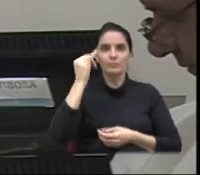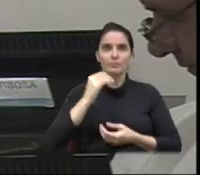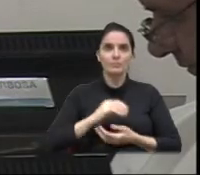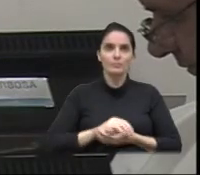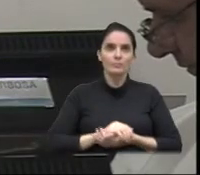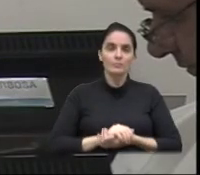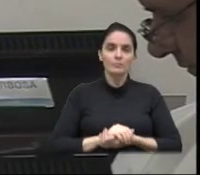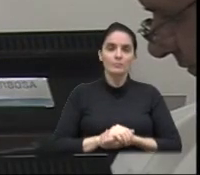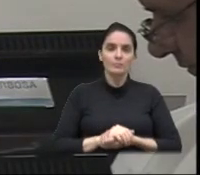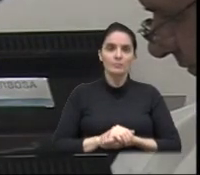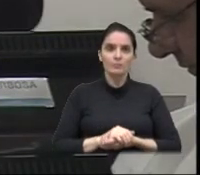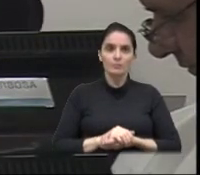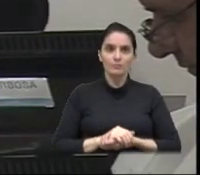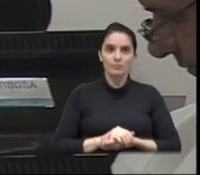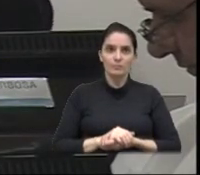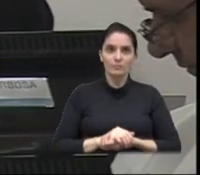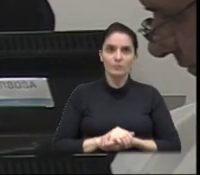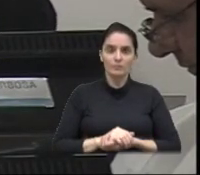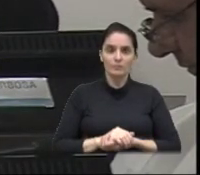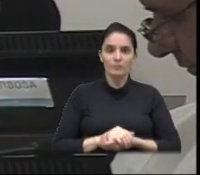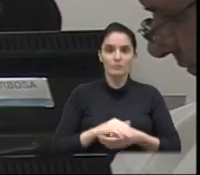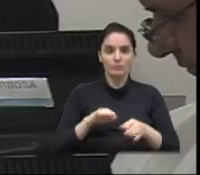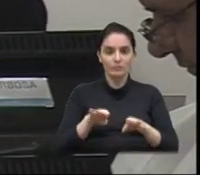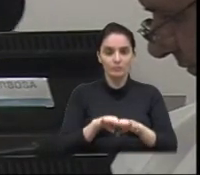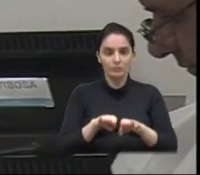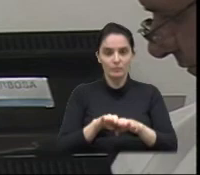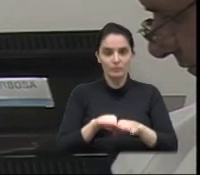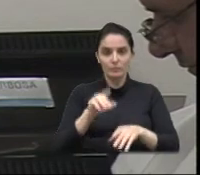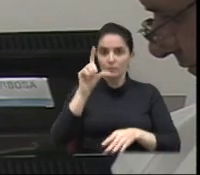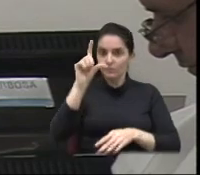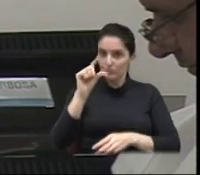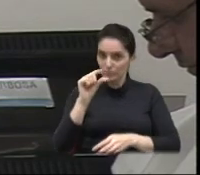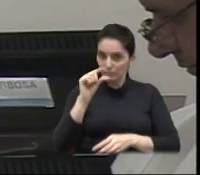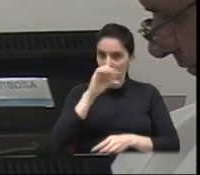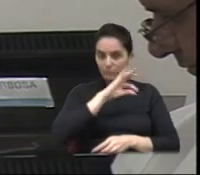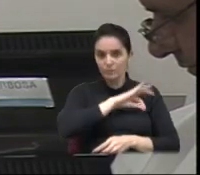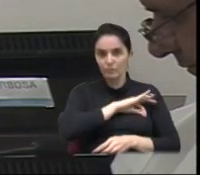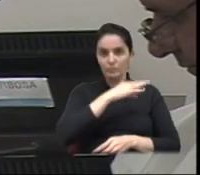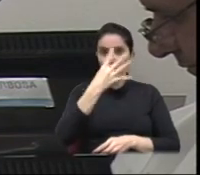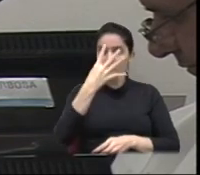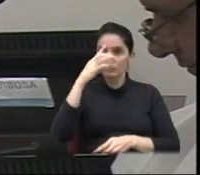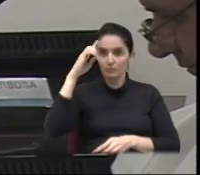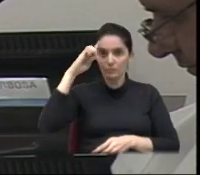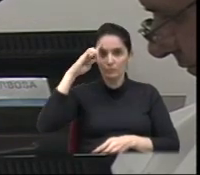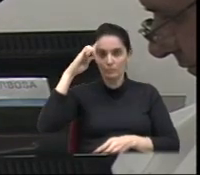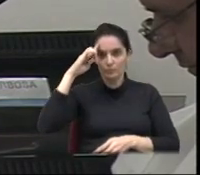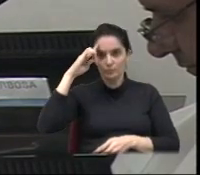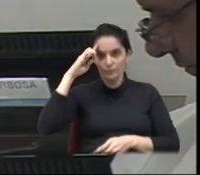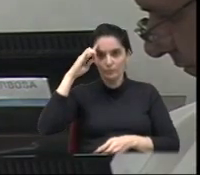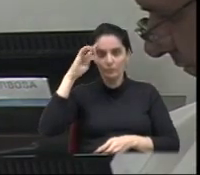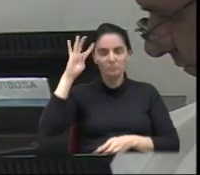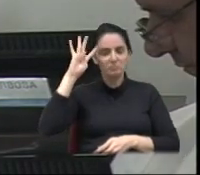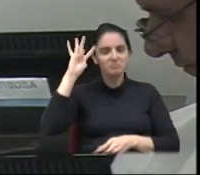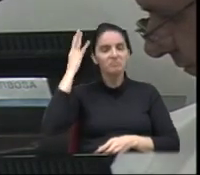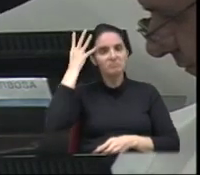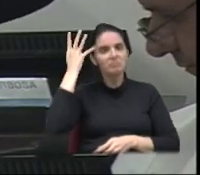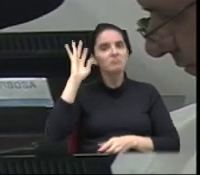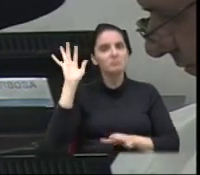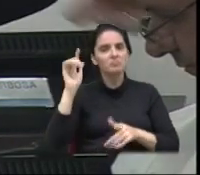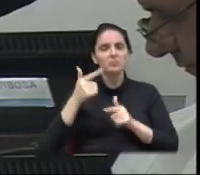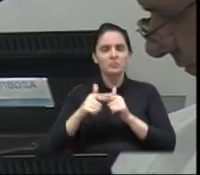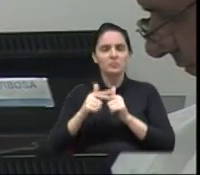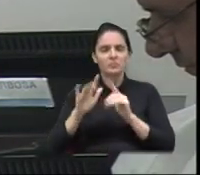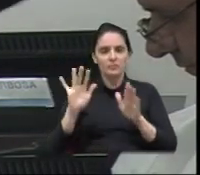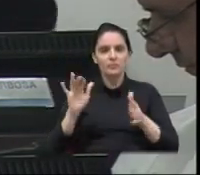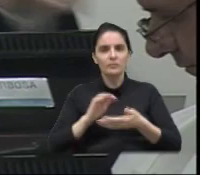que, mesmo com o déficit que tinha de policial, em 4 dias a seccional conseguiu resolver. Parabéns a